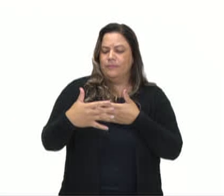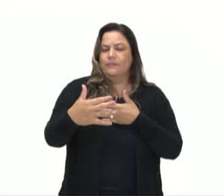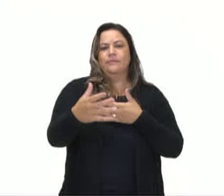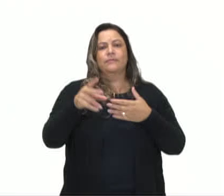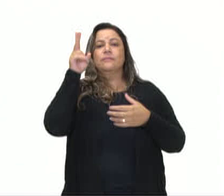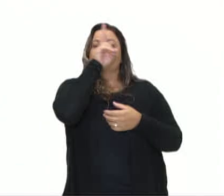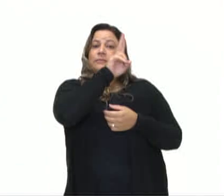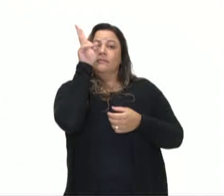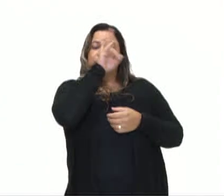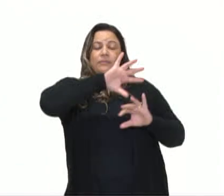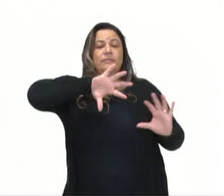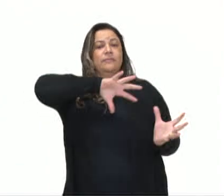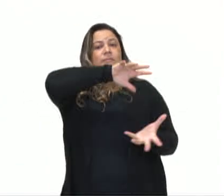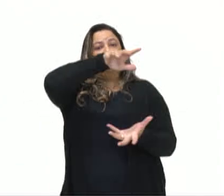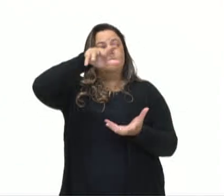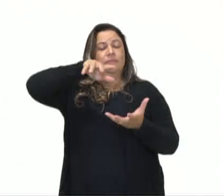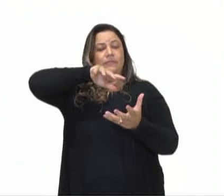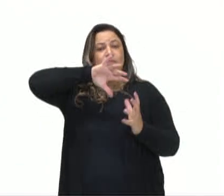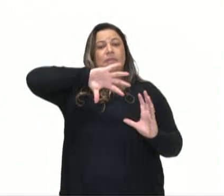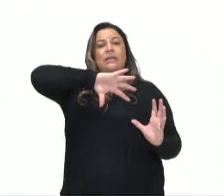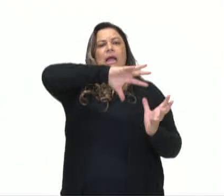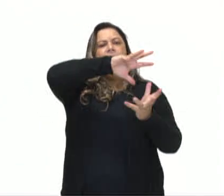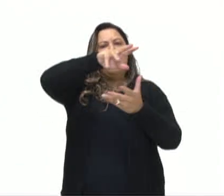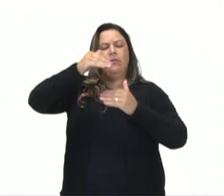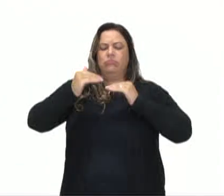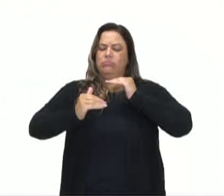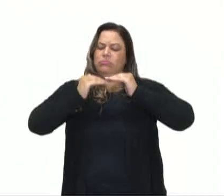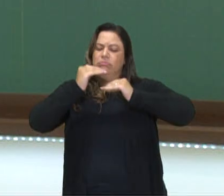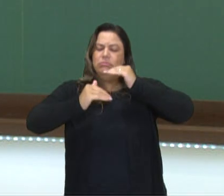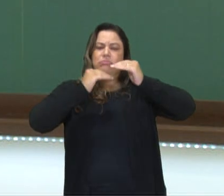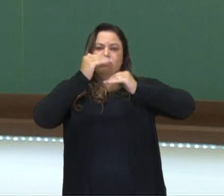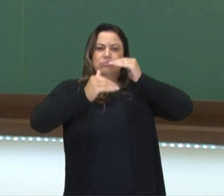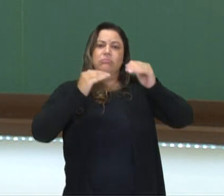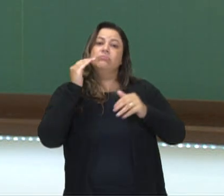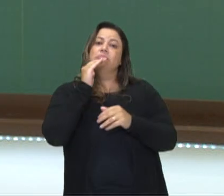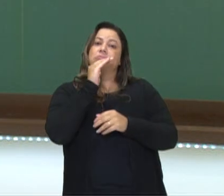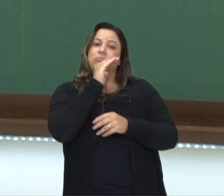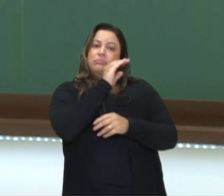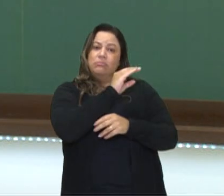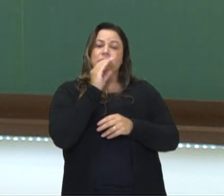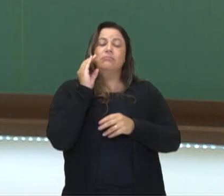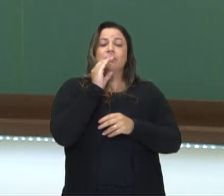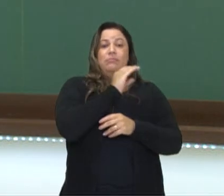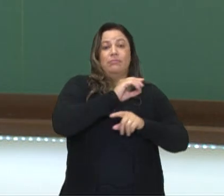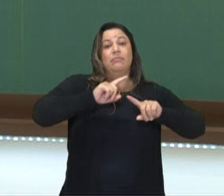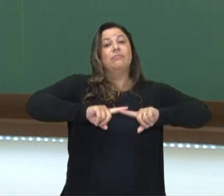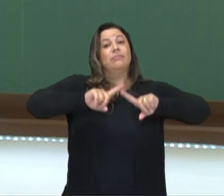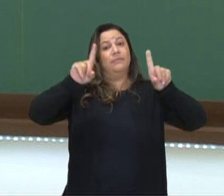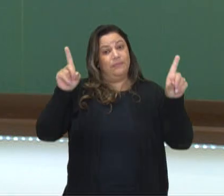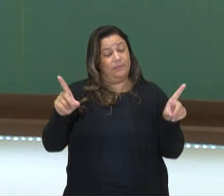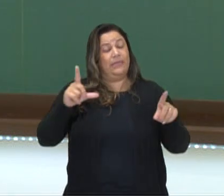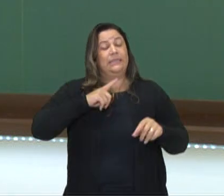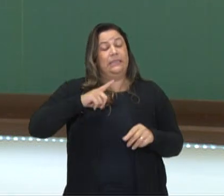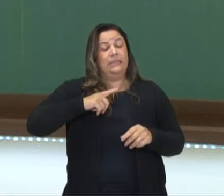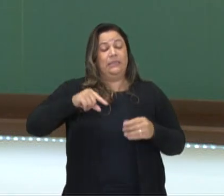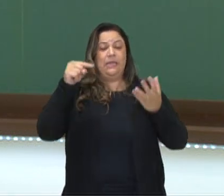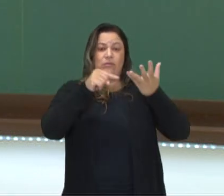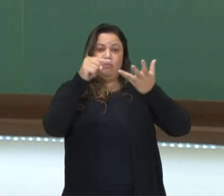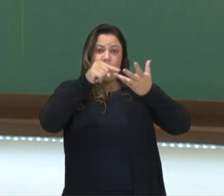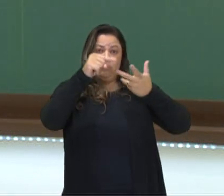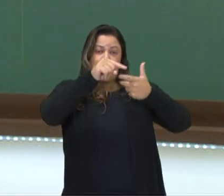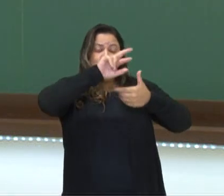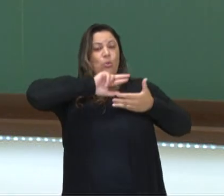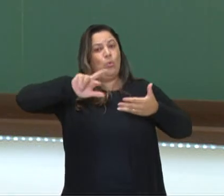ele vem se aquecendo gradativamente. Então ele veio se aquecendo Porém, existem outros estudos que dizem